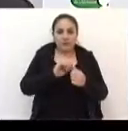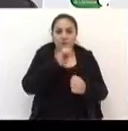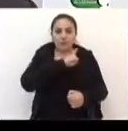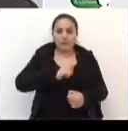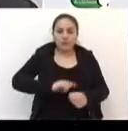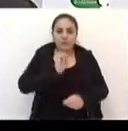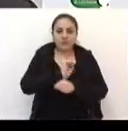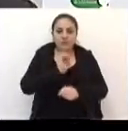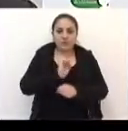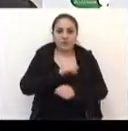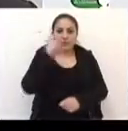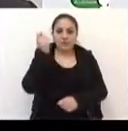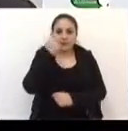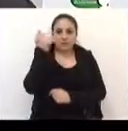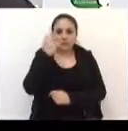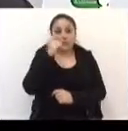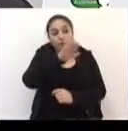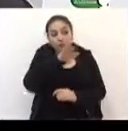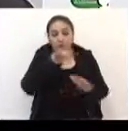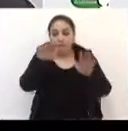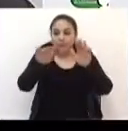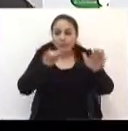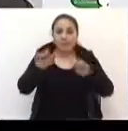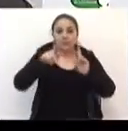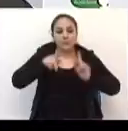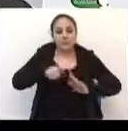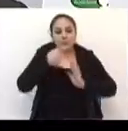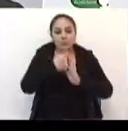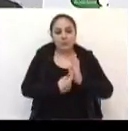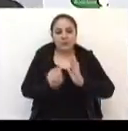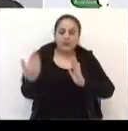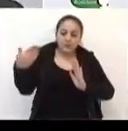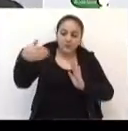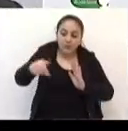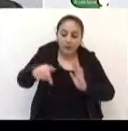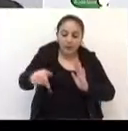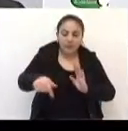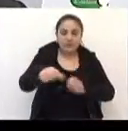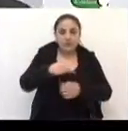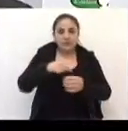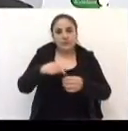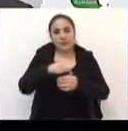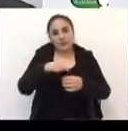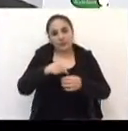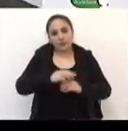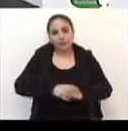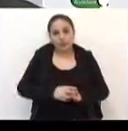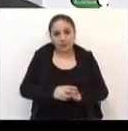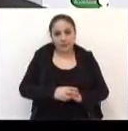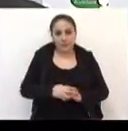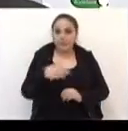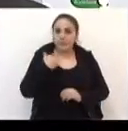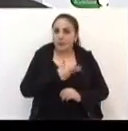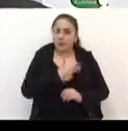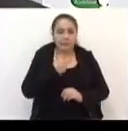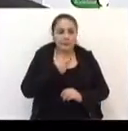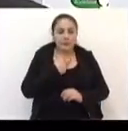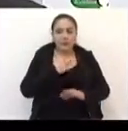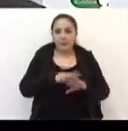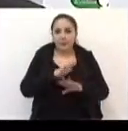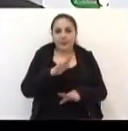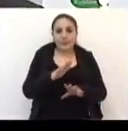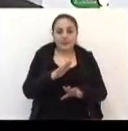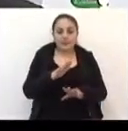Sul, chamando os concursados e colocando eles nas cidades de porte médio. Nós não podemos mais conviver com